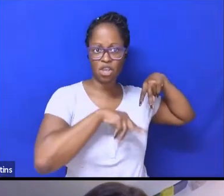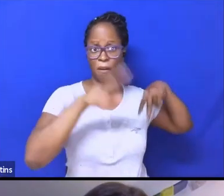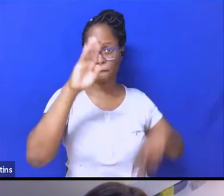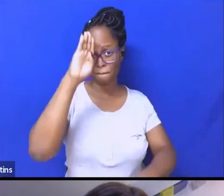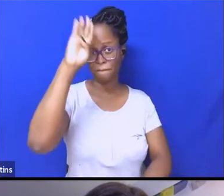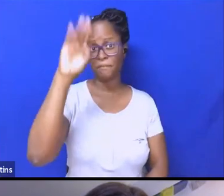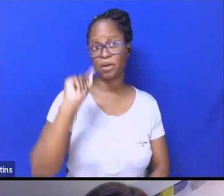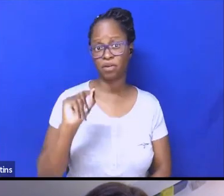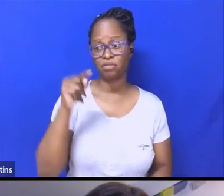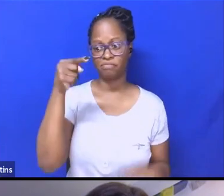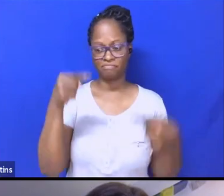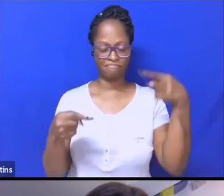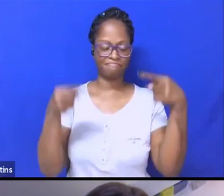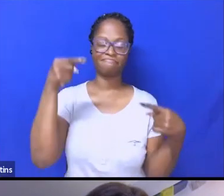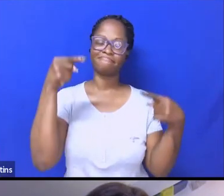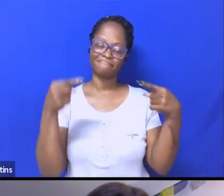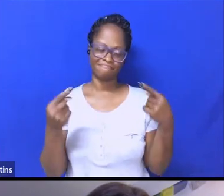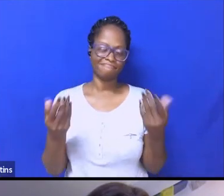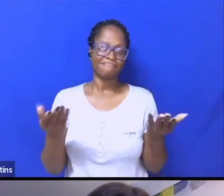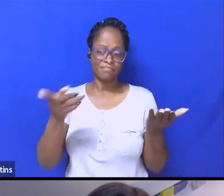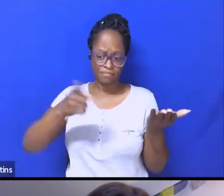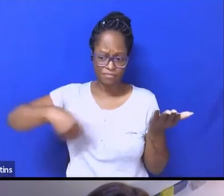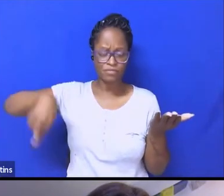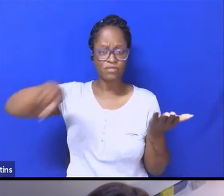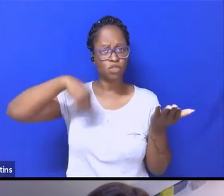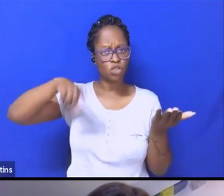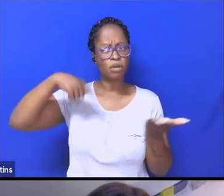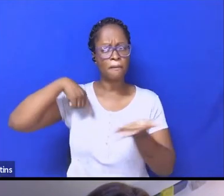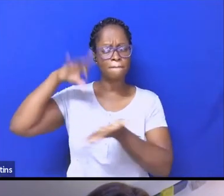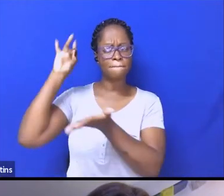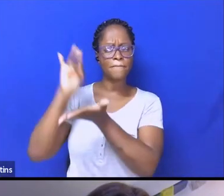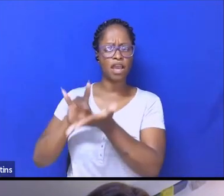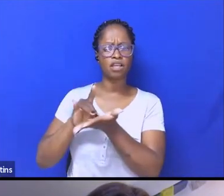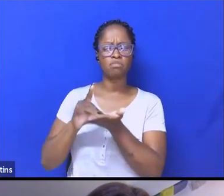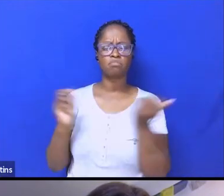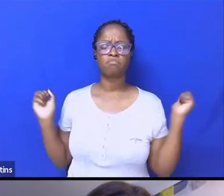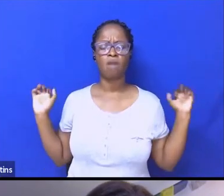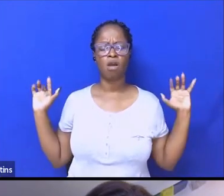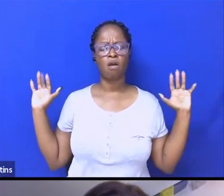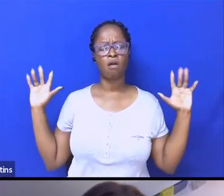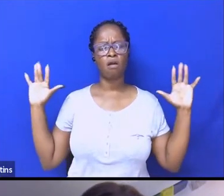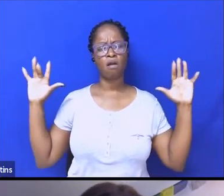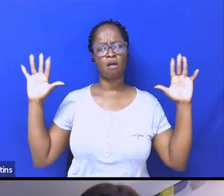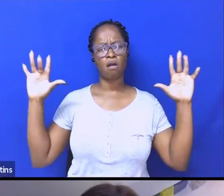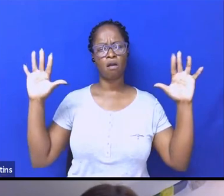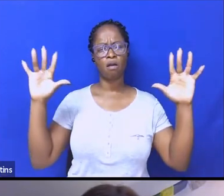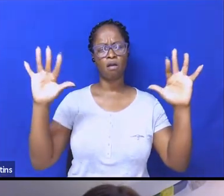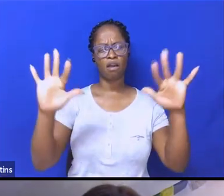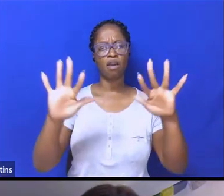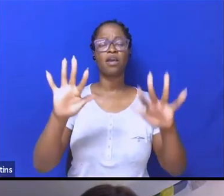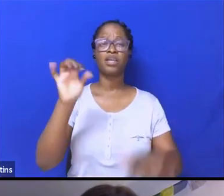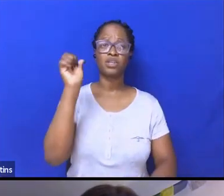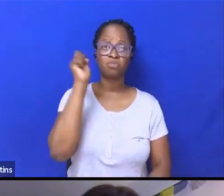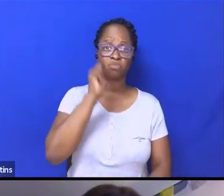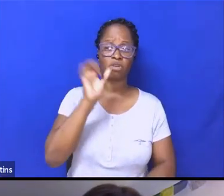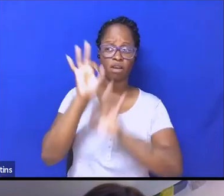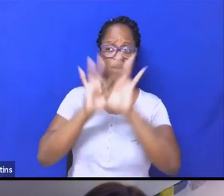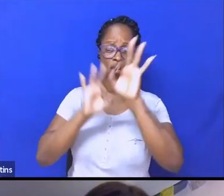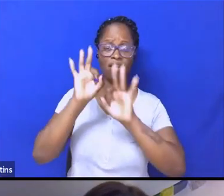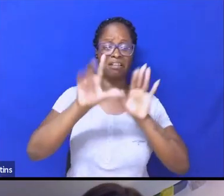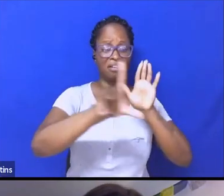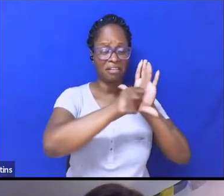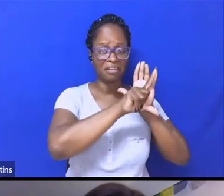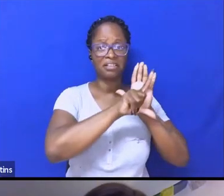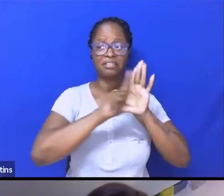na política para que a gente tenha mais mulheres construindo as leis fazendo com que elas